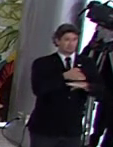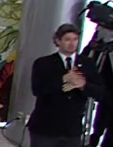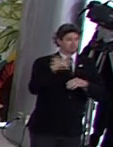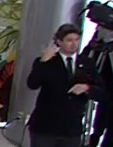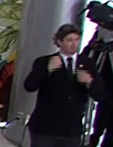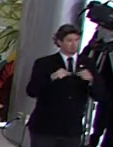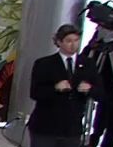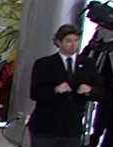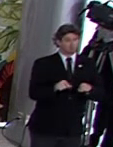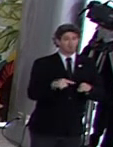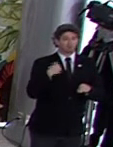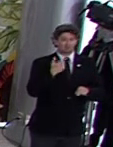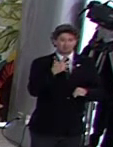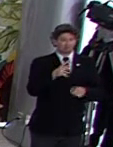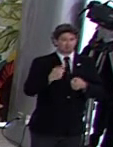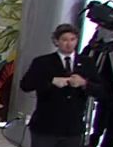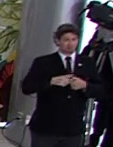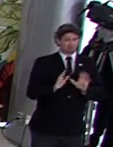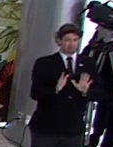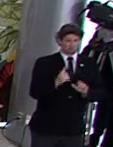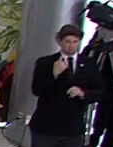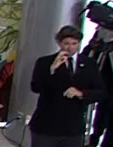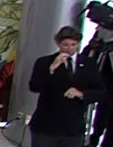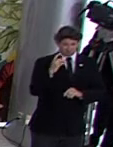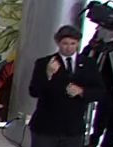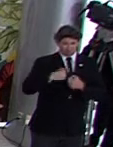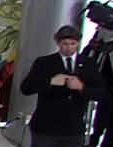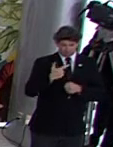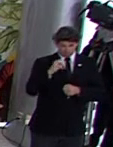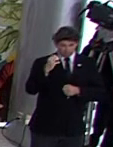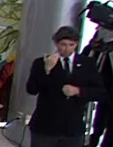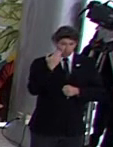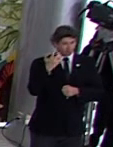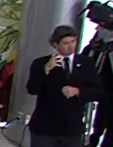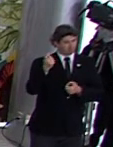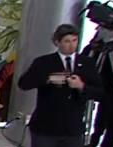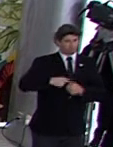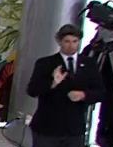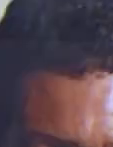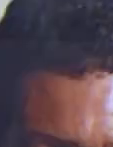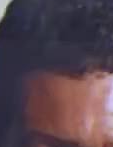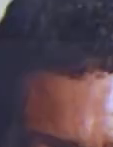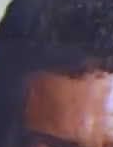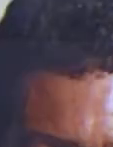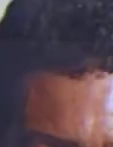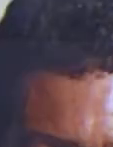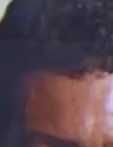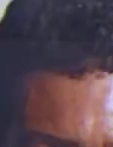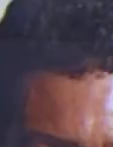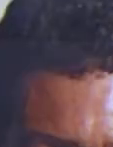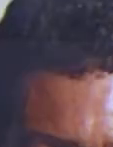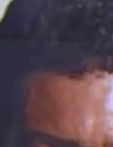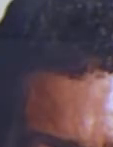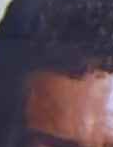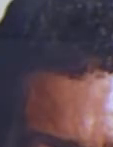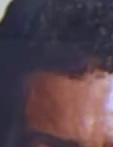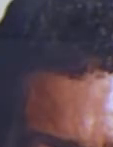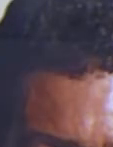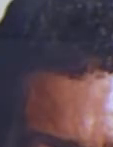políticas. Nós não queremos devolver nem um centavo desses 29 milhões. E oxalá a gente